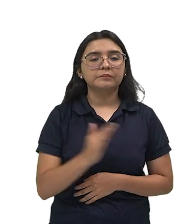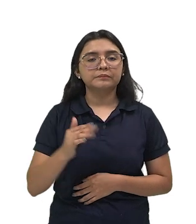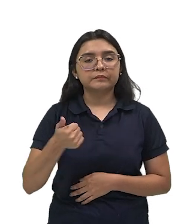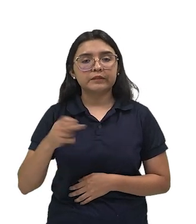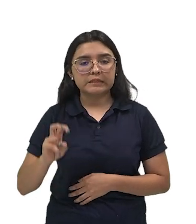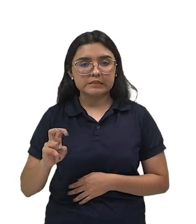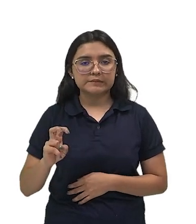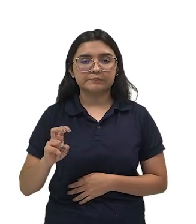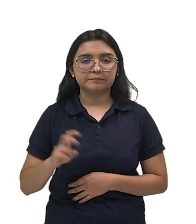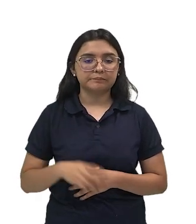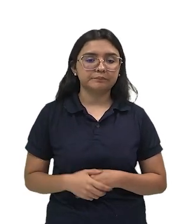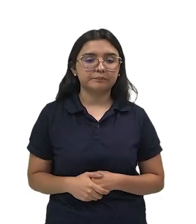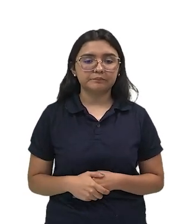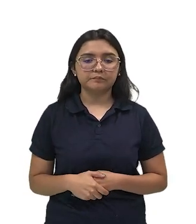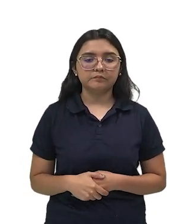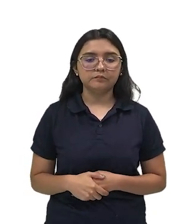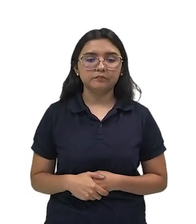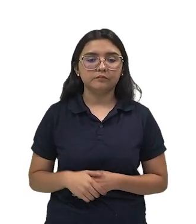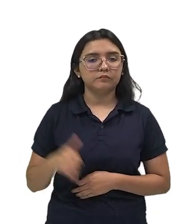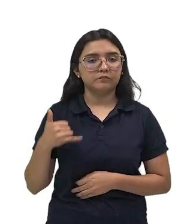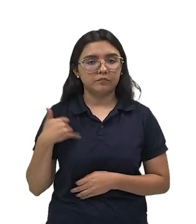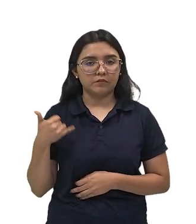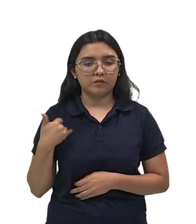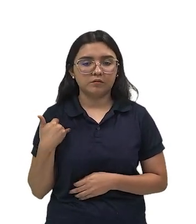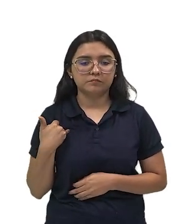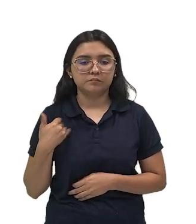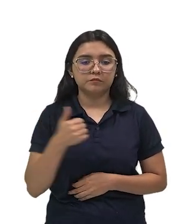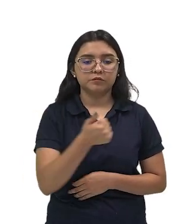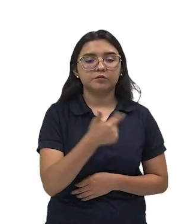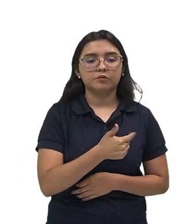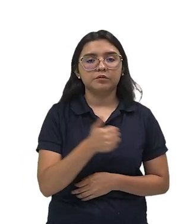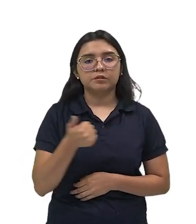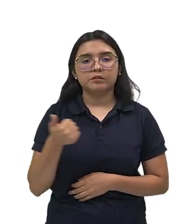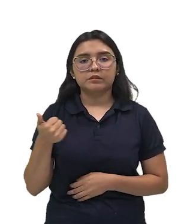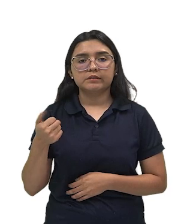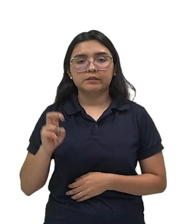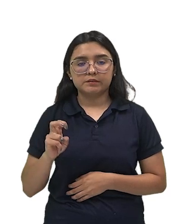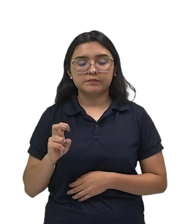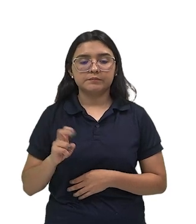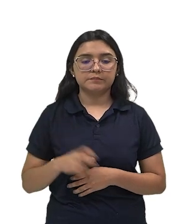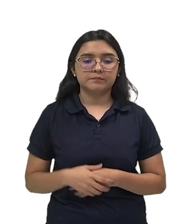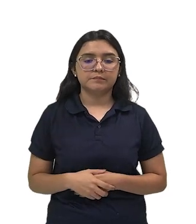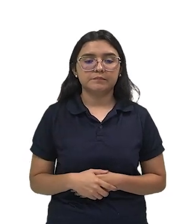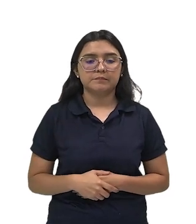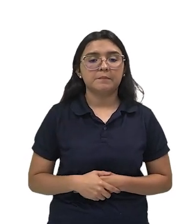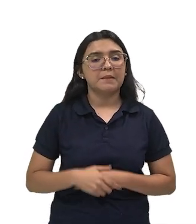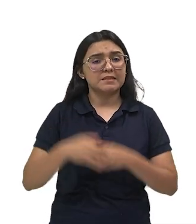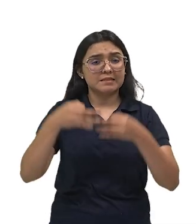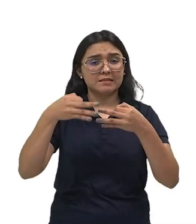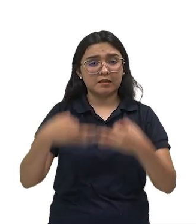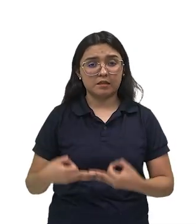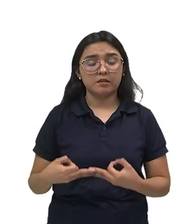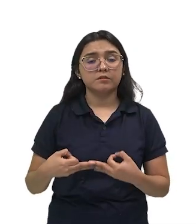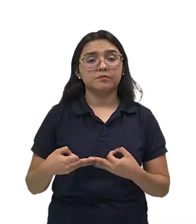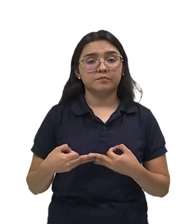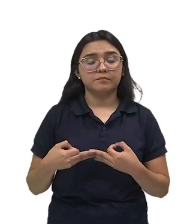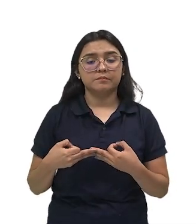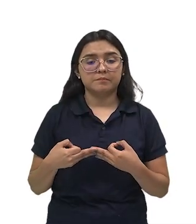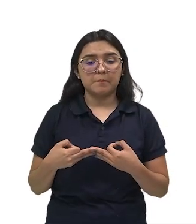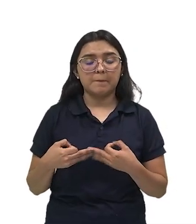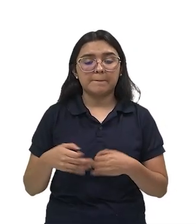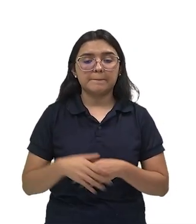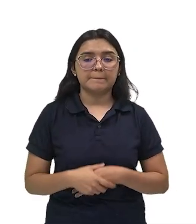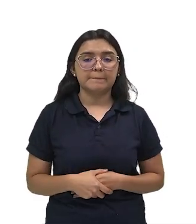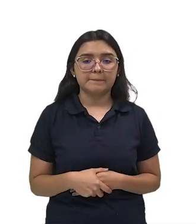15 anos, suponhamos que aconteça isso, de 12 a 15 anos mais exatinhos, quer dizer,